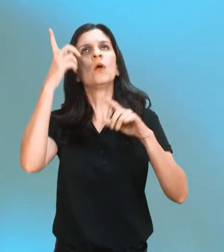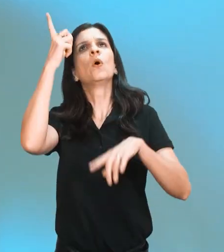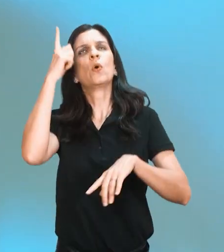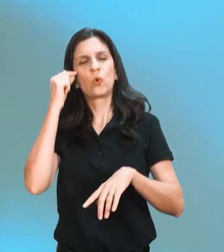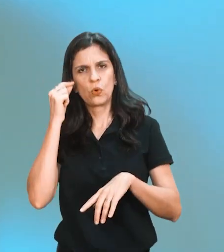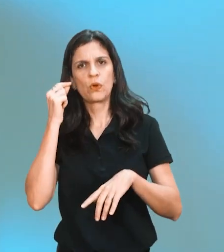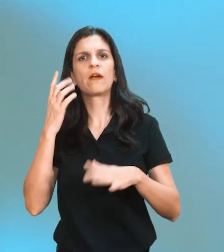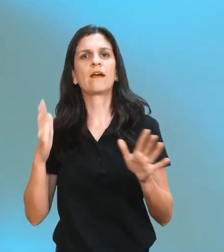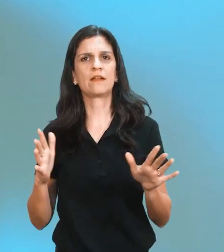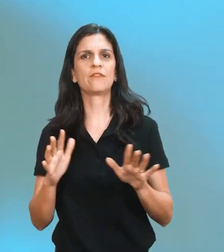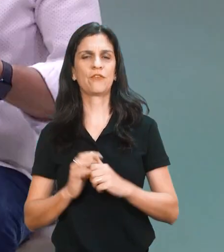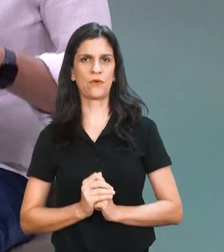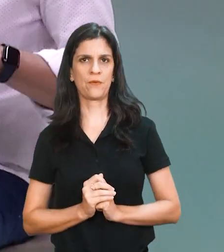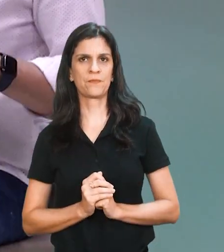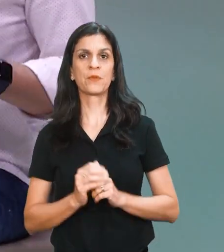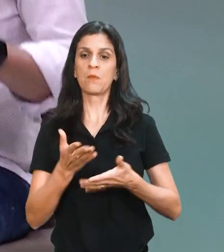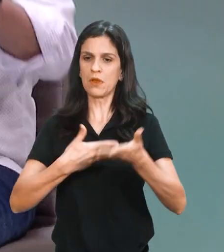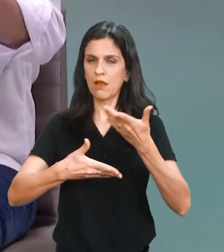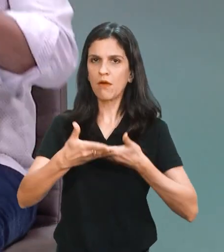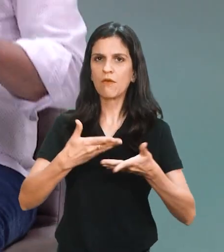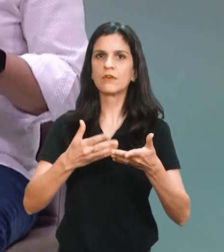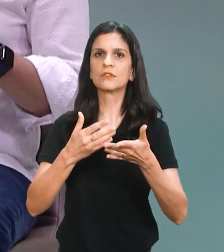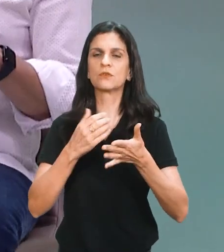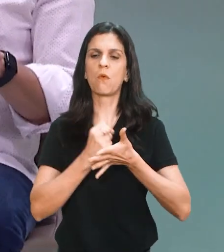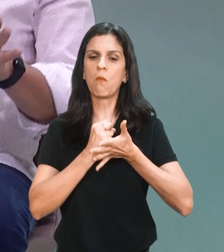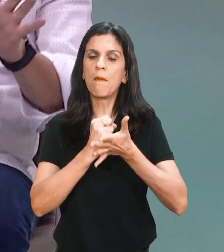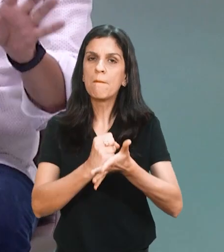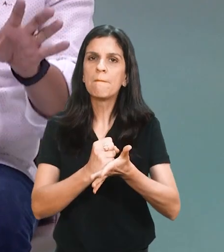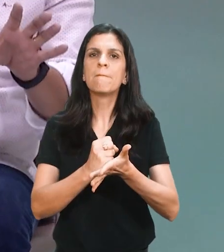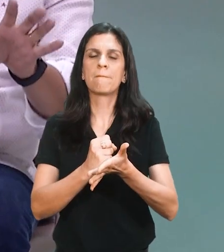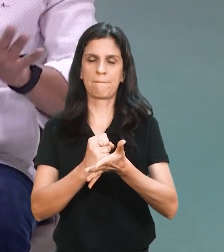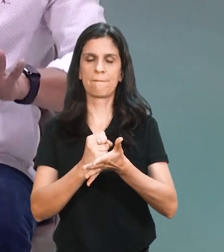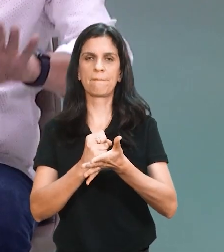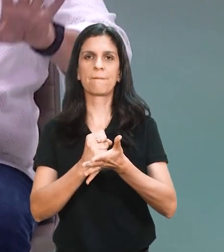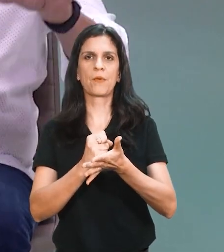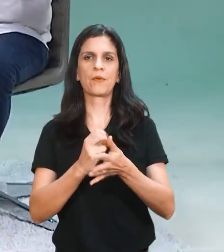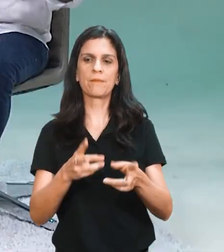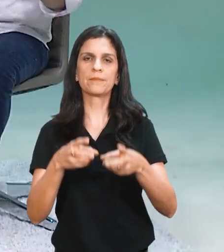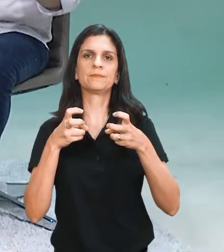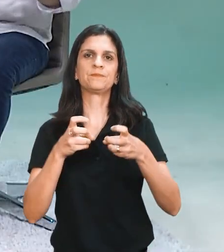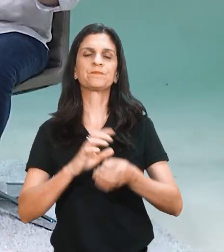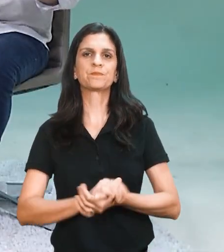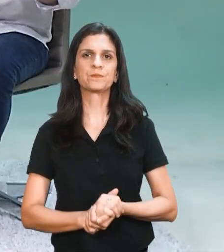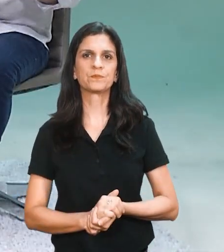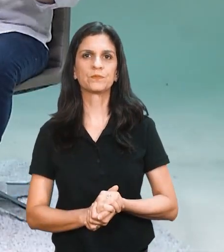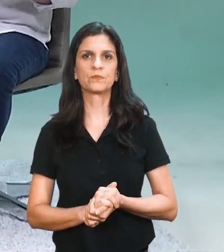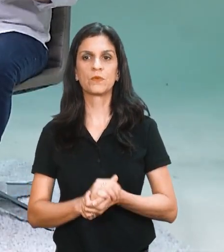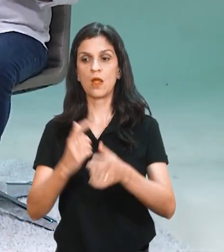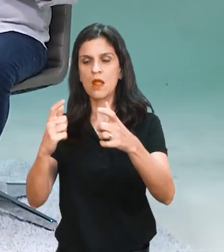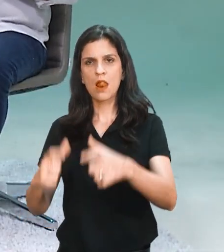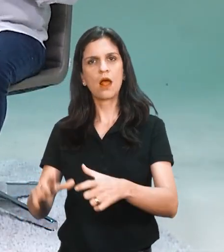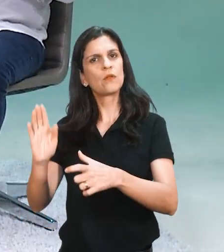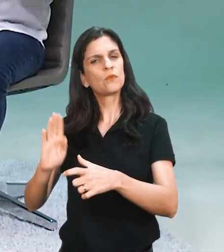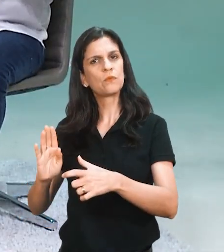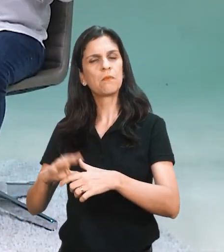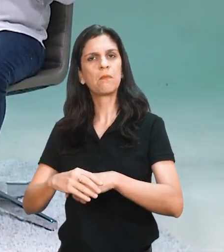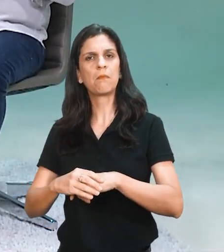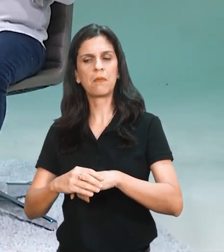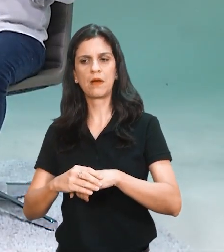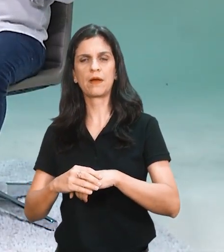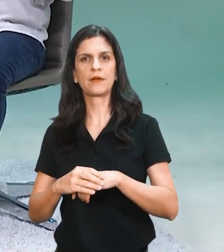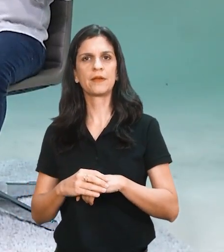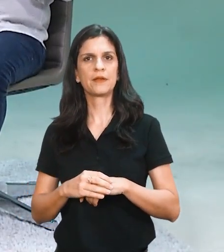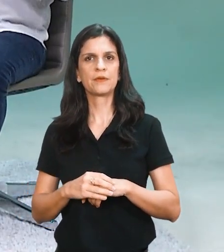é de instruir. E eu falo que com o Gabinete do Bairro eu também posso fazer esse trabalho de trazer isso, né? Porque a gente recebe